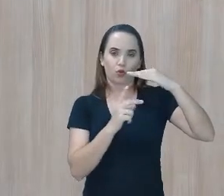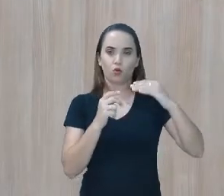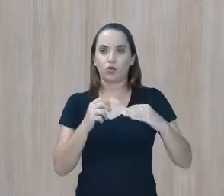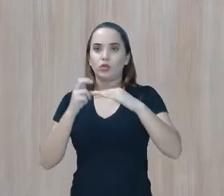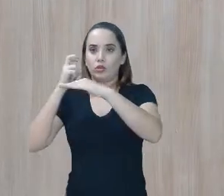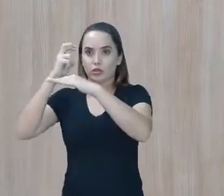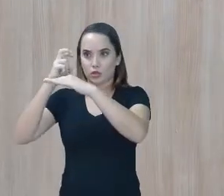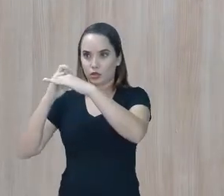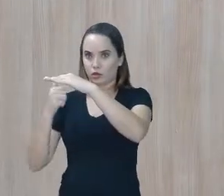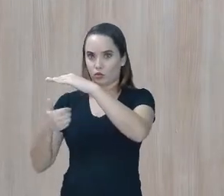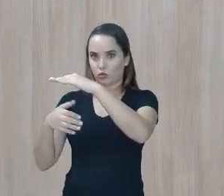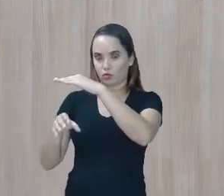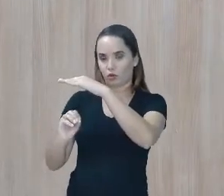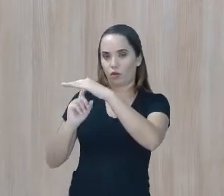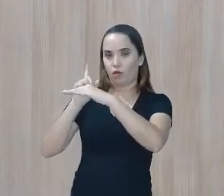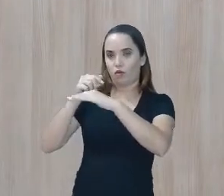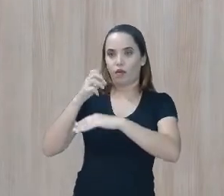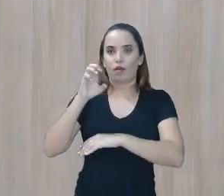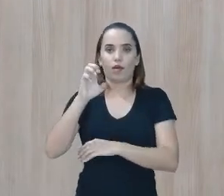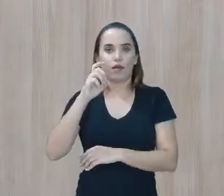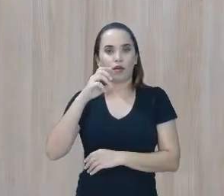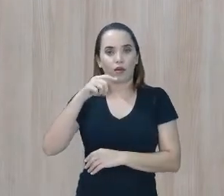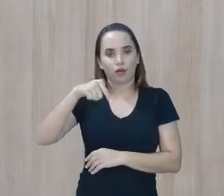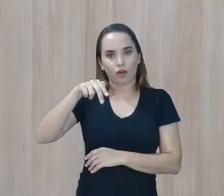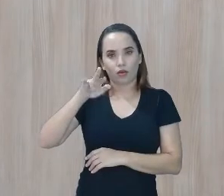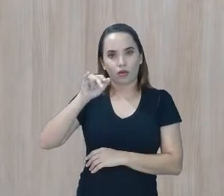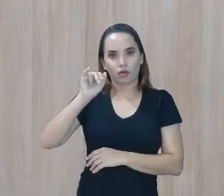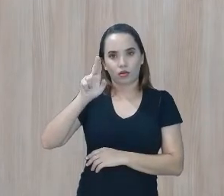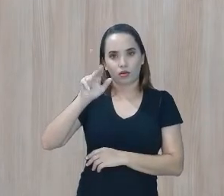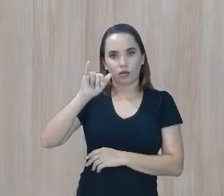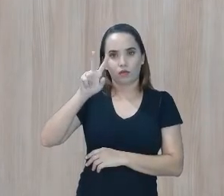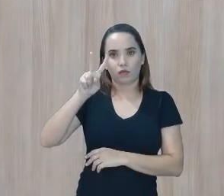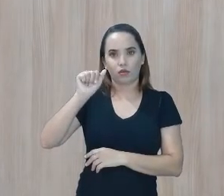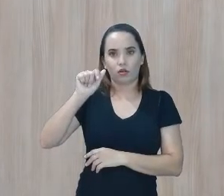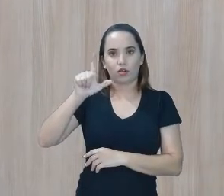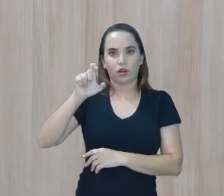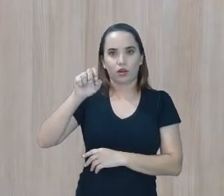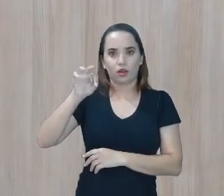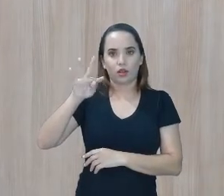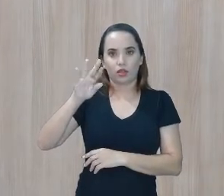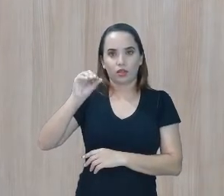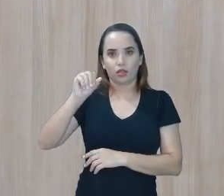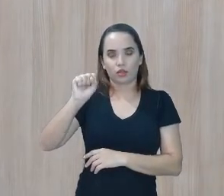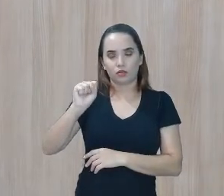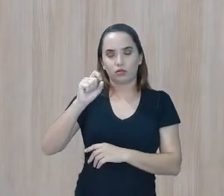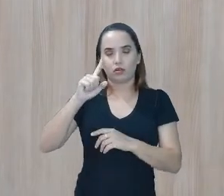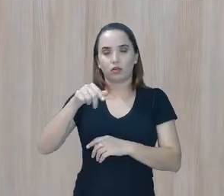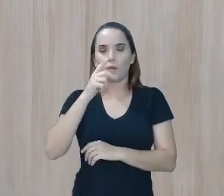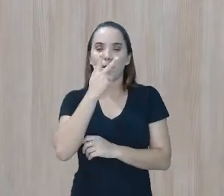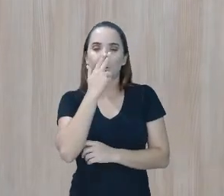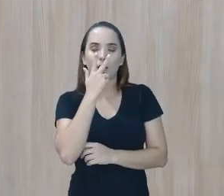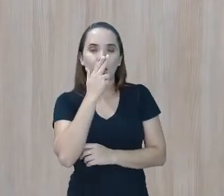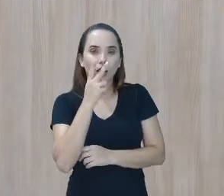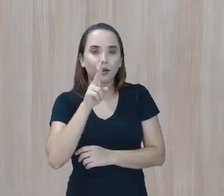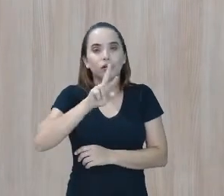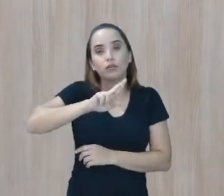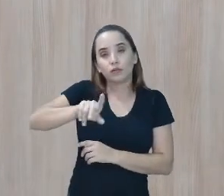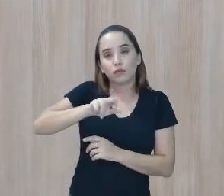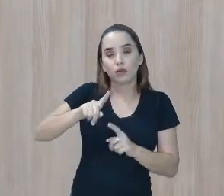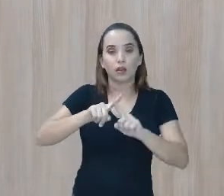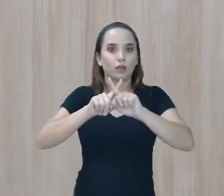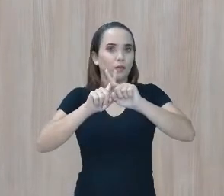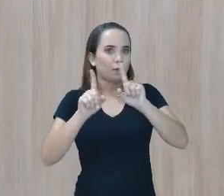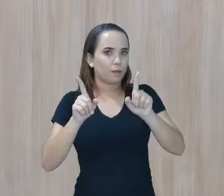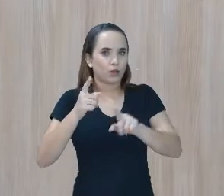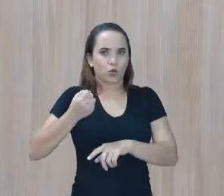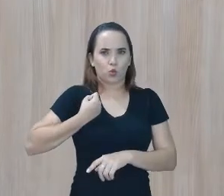são frações equivalentes, tá certo? Ou seja, elas são frações que parecem, ou seja, a sua aparência é diferente, mas